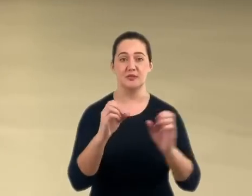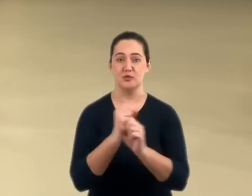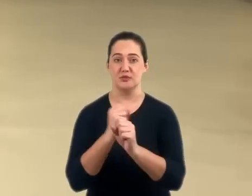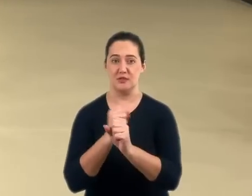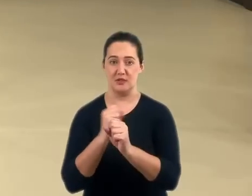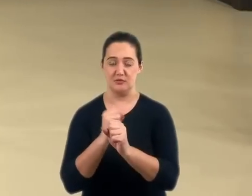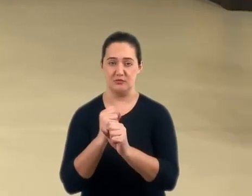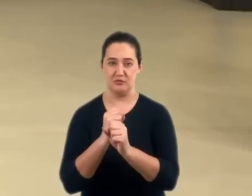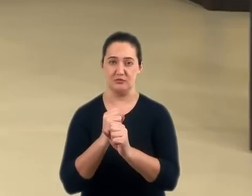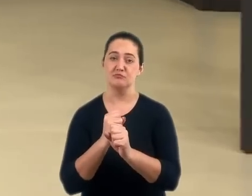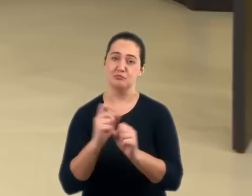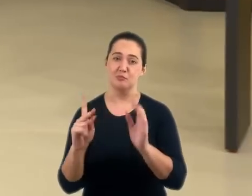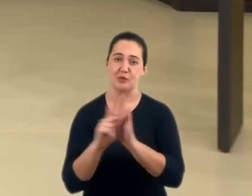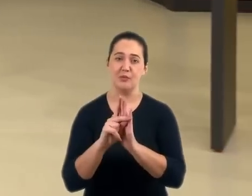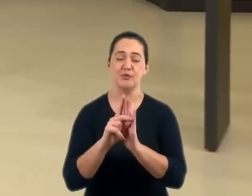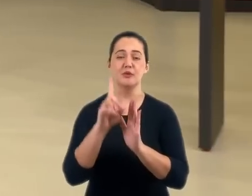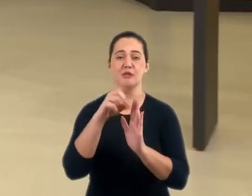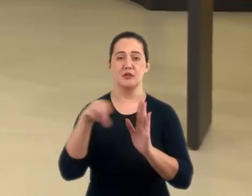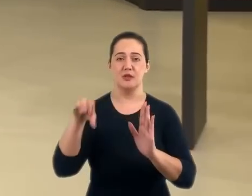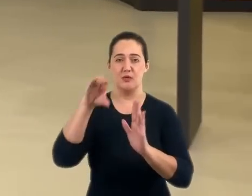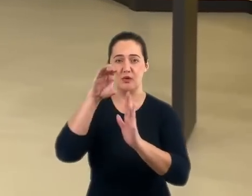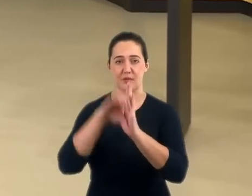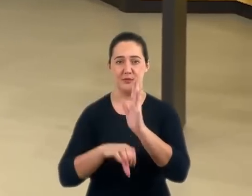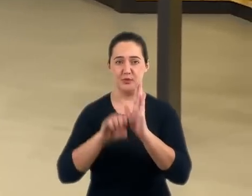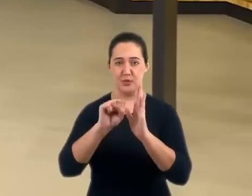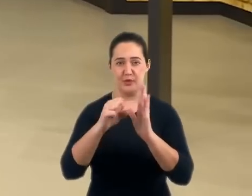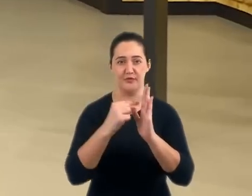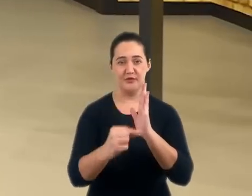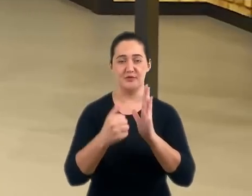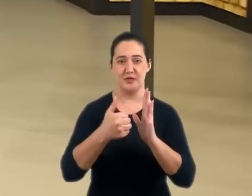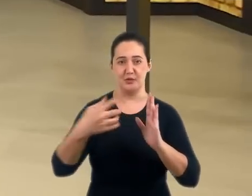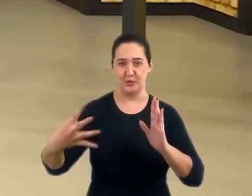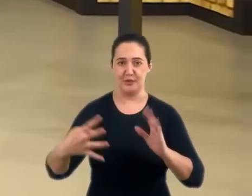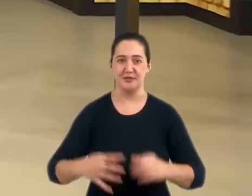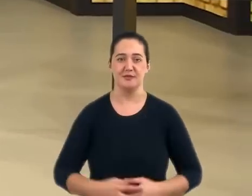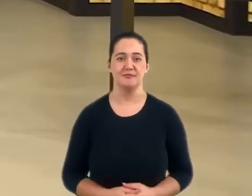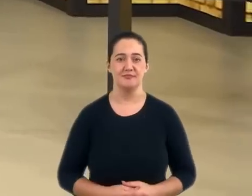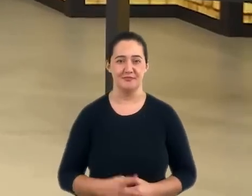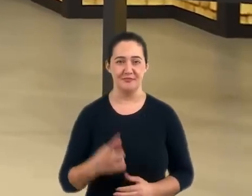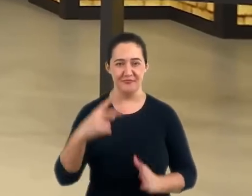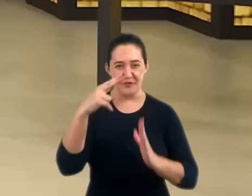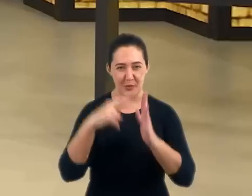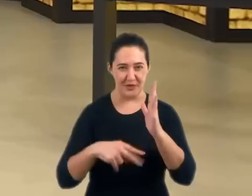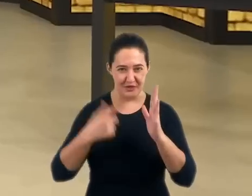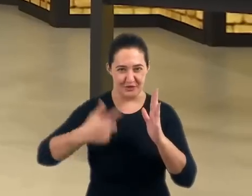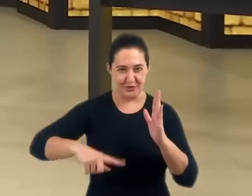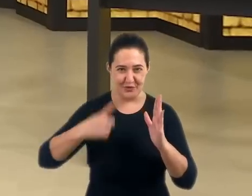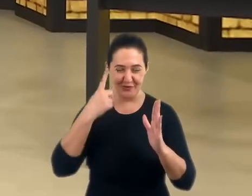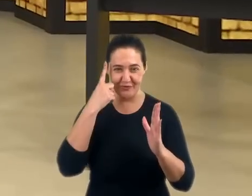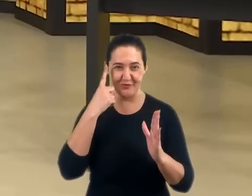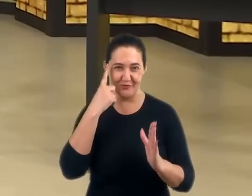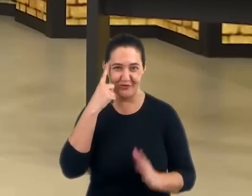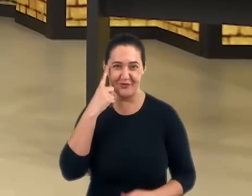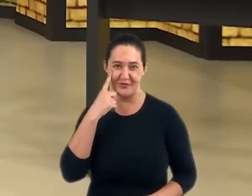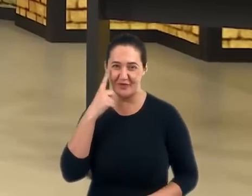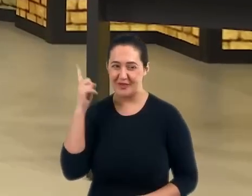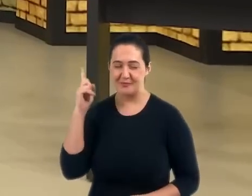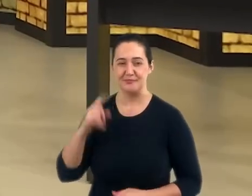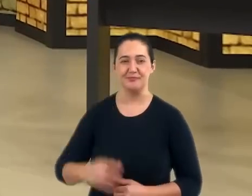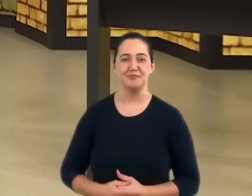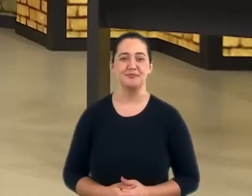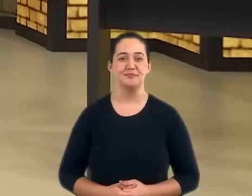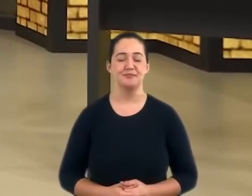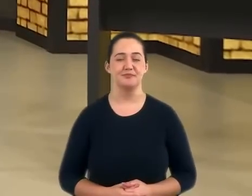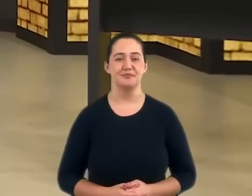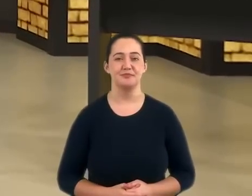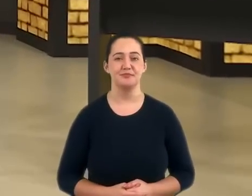2.300 tardes e manhãs, de Daniel 8:14. Vamos recapitular isto aqui na linha do tempo. Eu vou colocar aqui na tela,